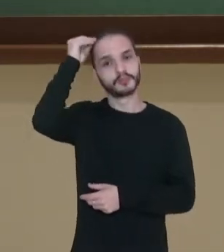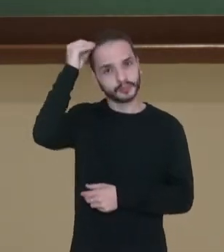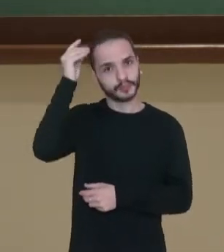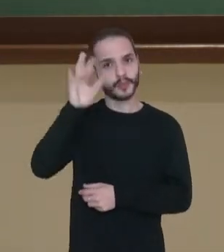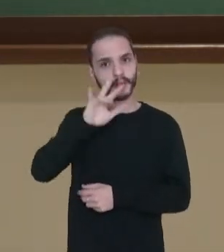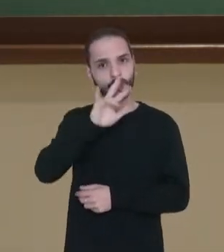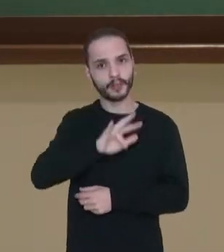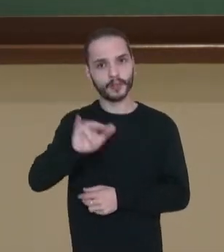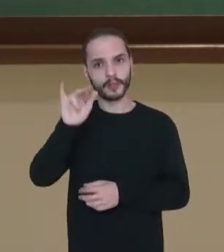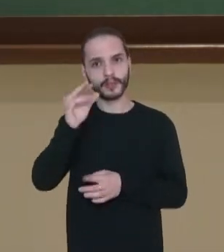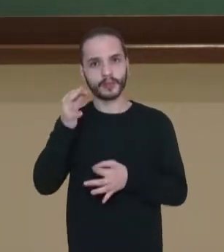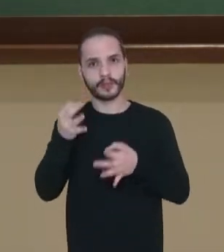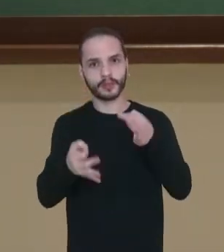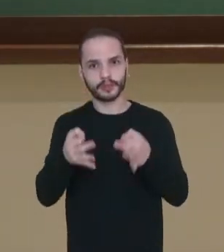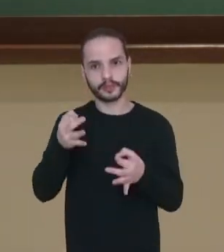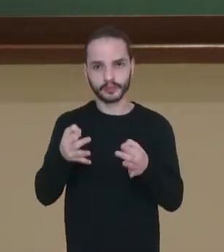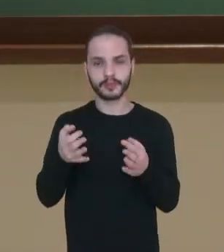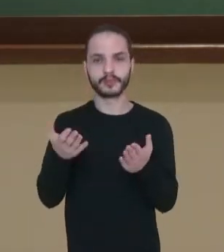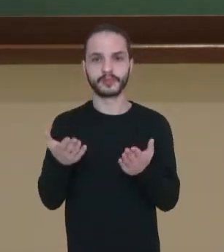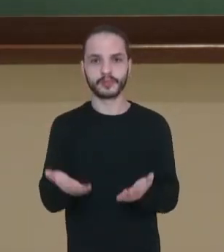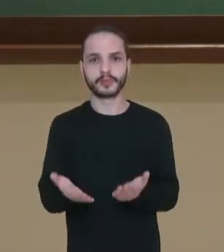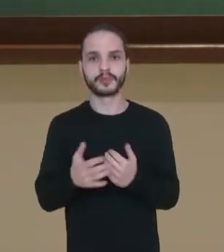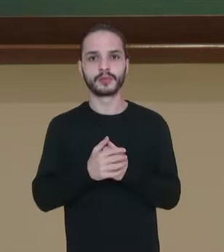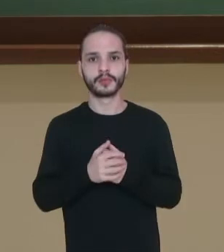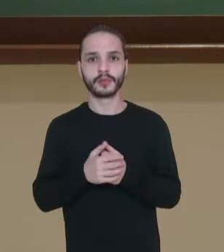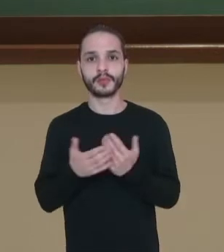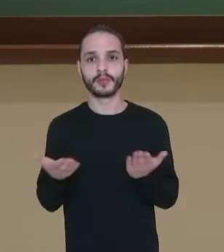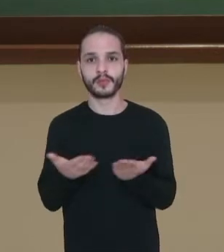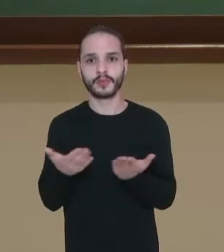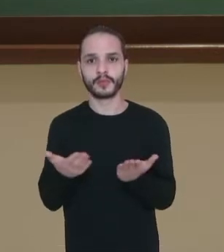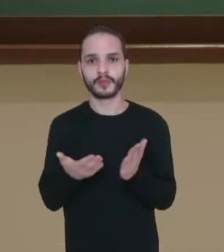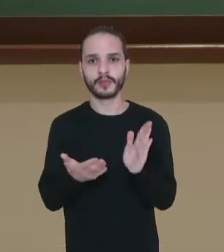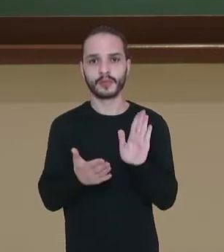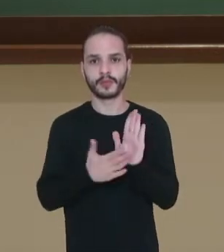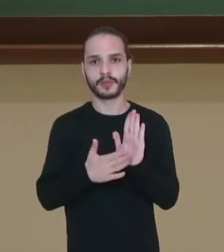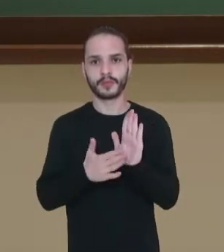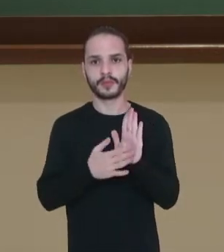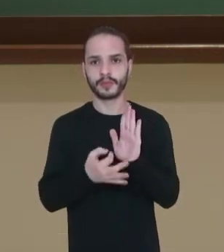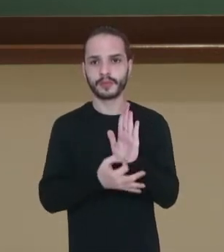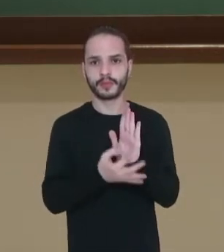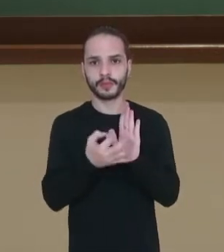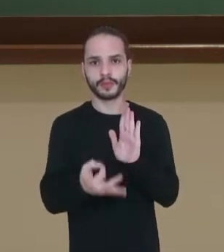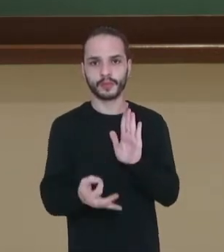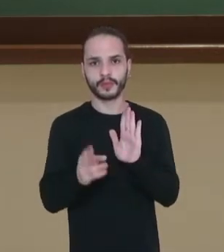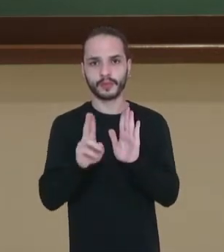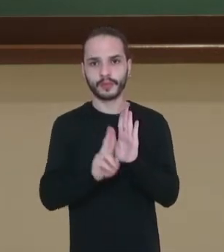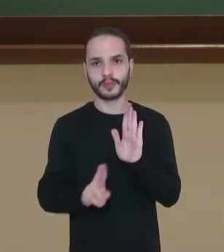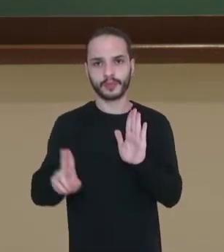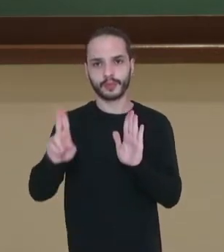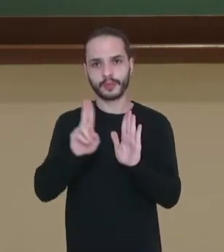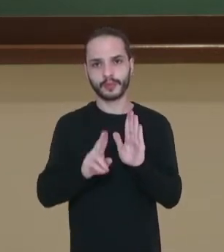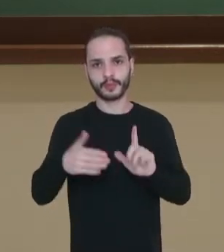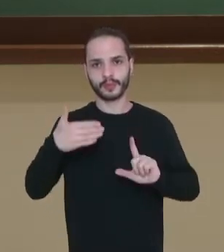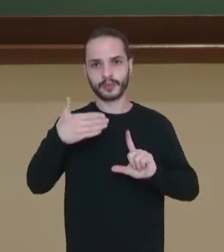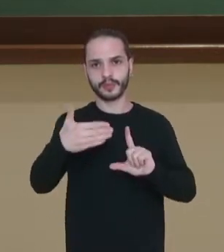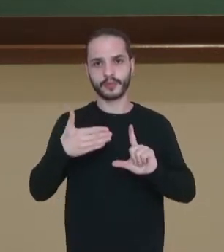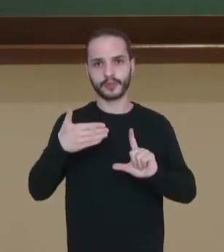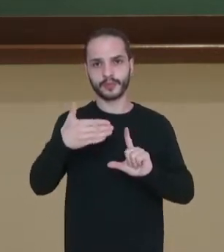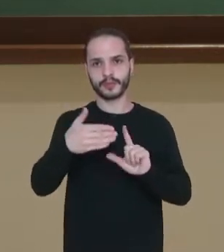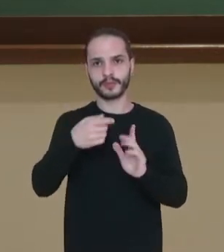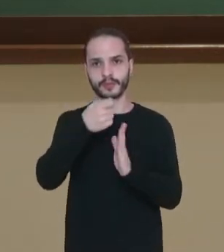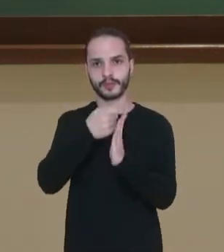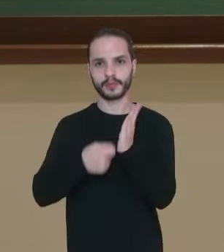Então a gente vai fazer a sugestão para vocês, né, de utilizarem a plataforma Redação Paraná ou fazerem as